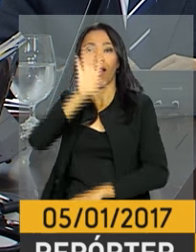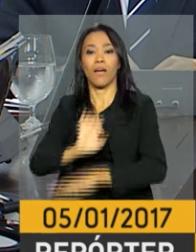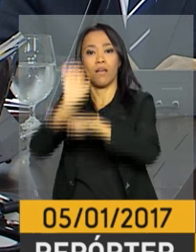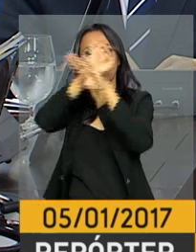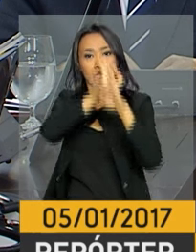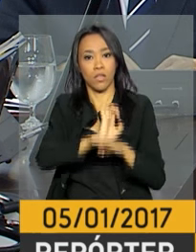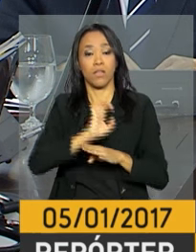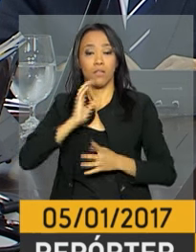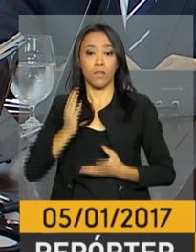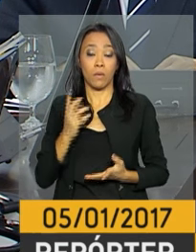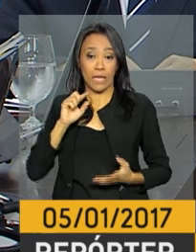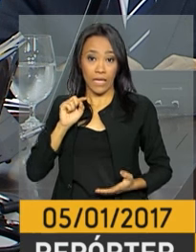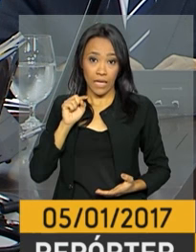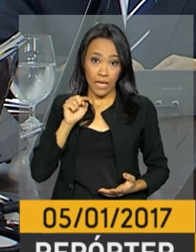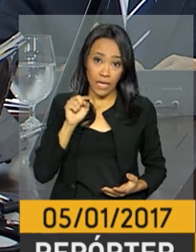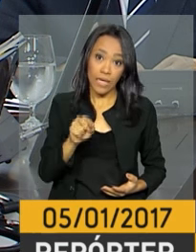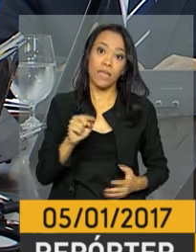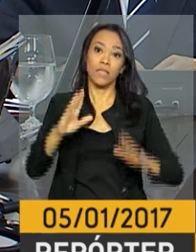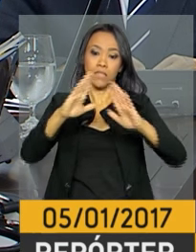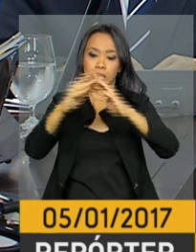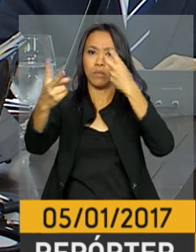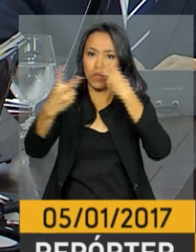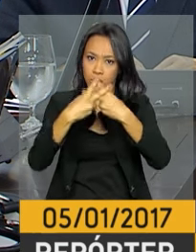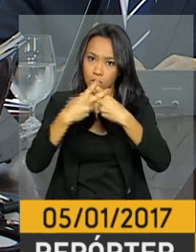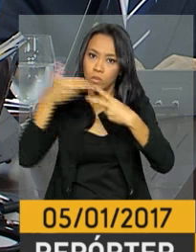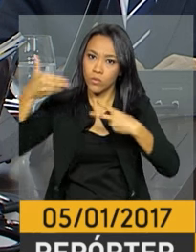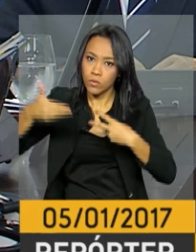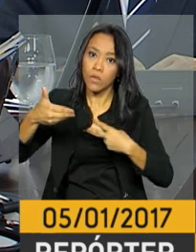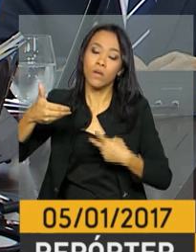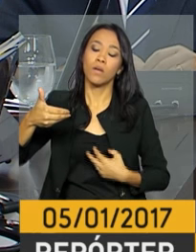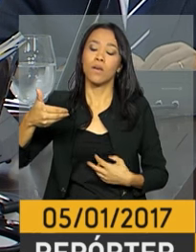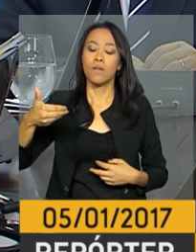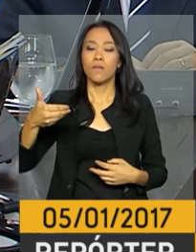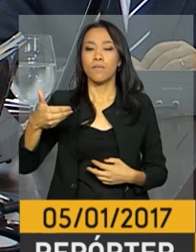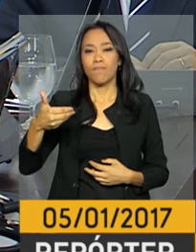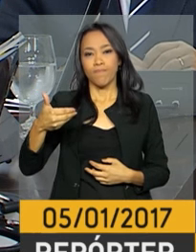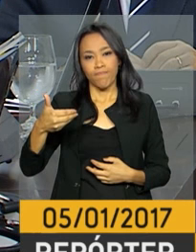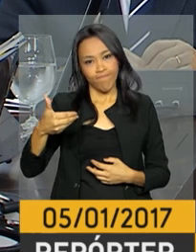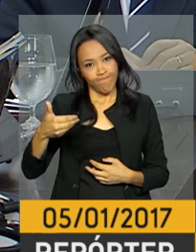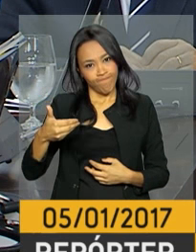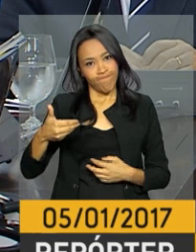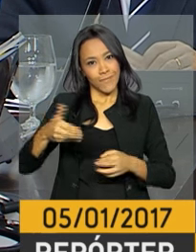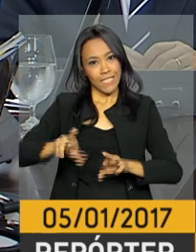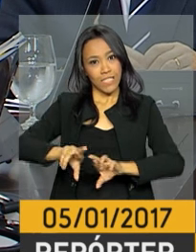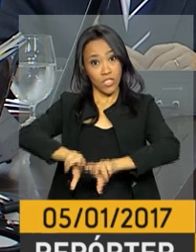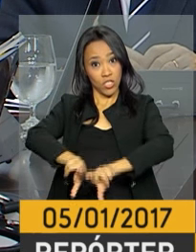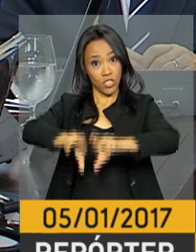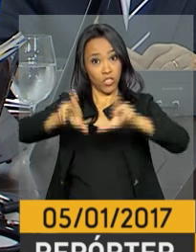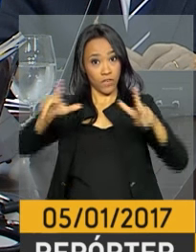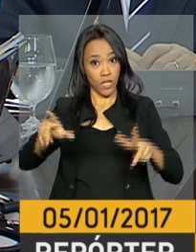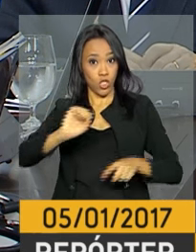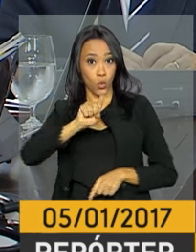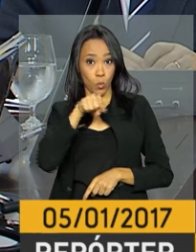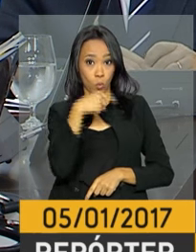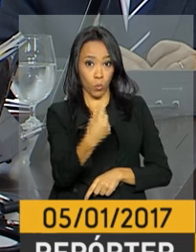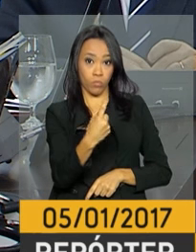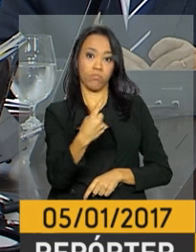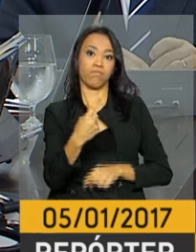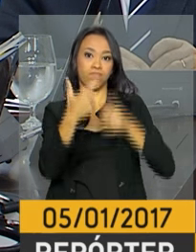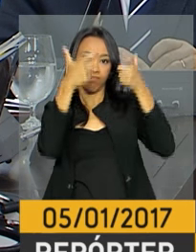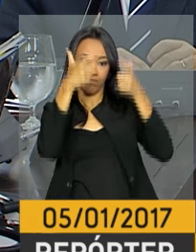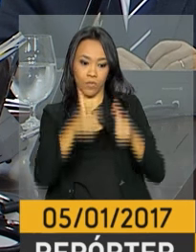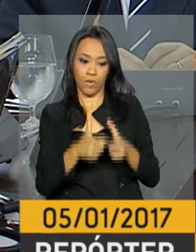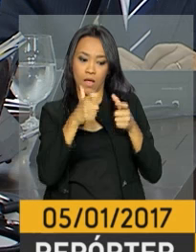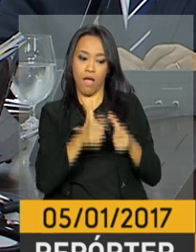construído com a física mente em em prédios distintos um para abrigar aqueles